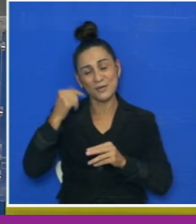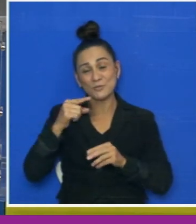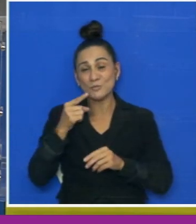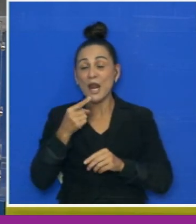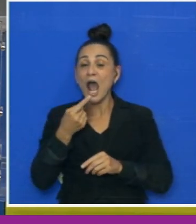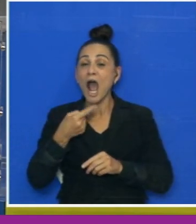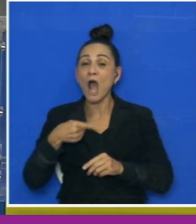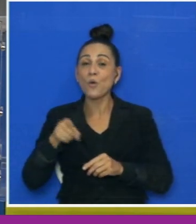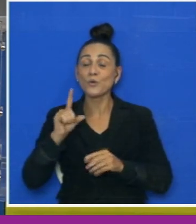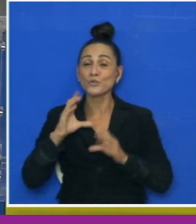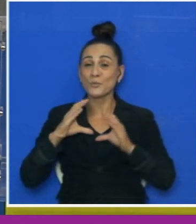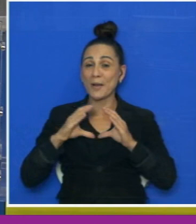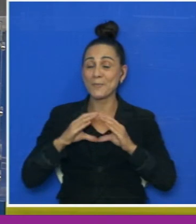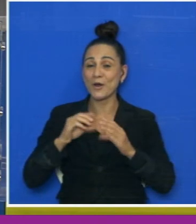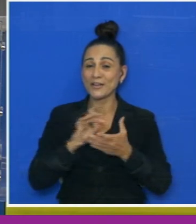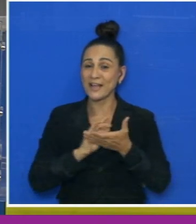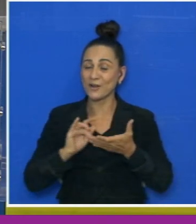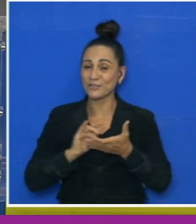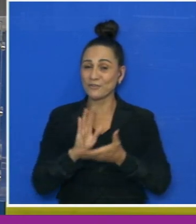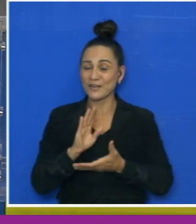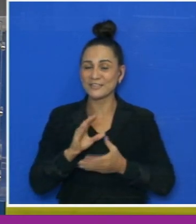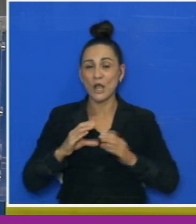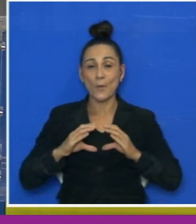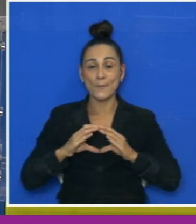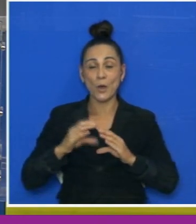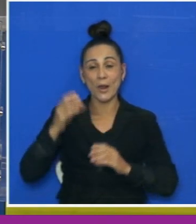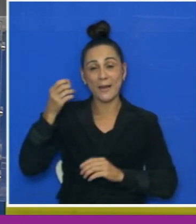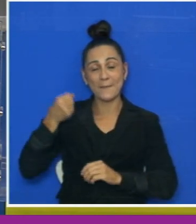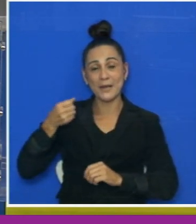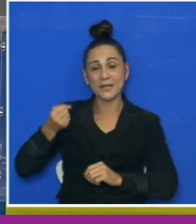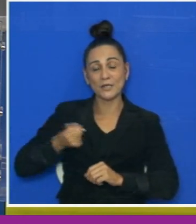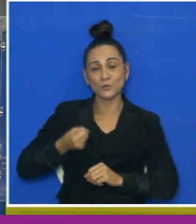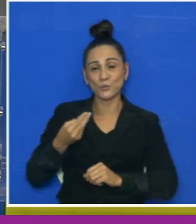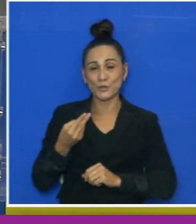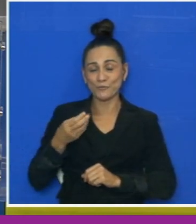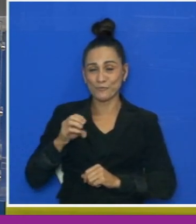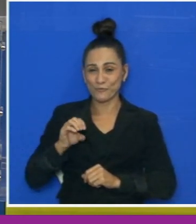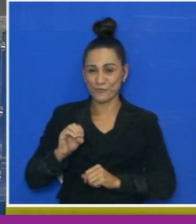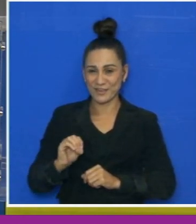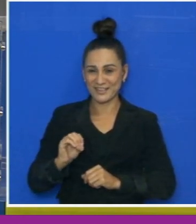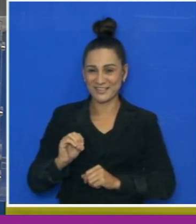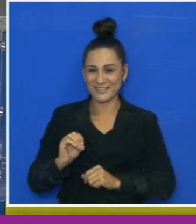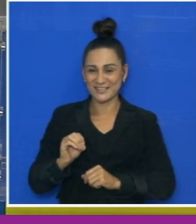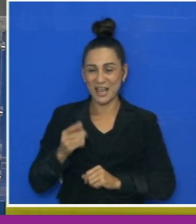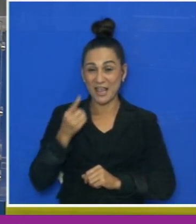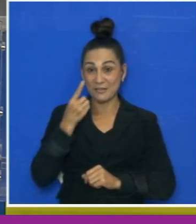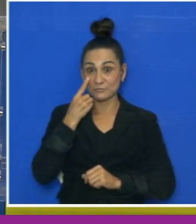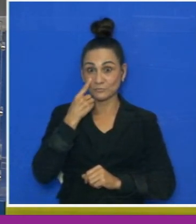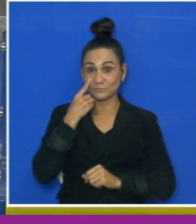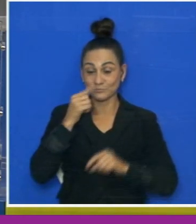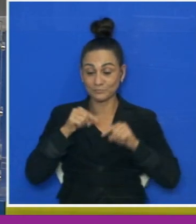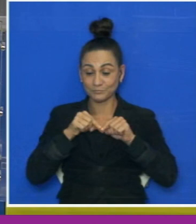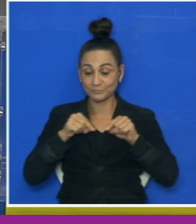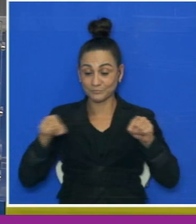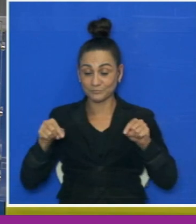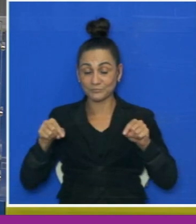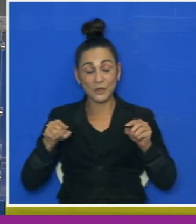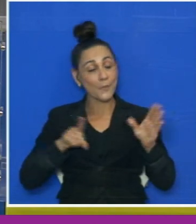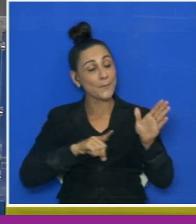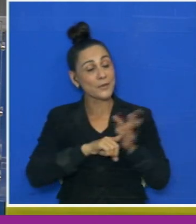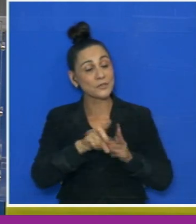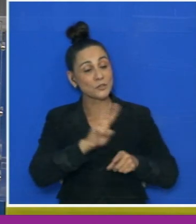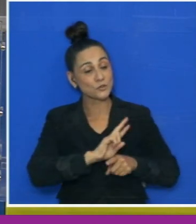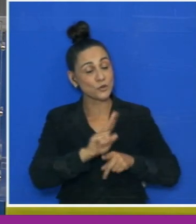para a 15ª bola da Loto Fácil. Bola branca número 20. E vamos confirmar então com os nossos